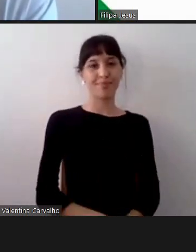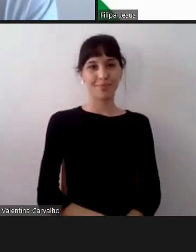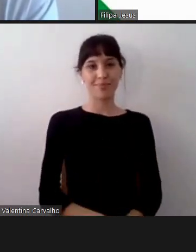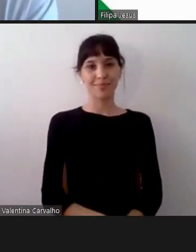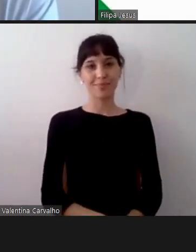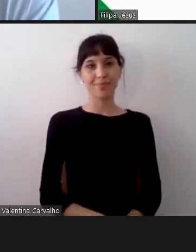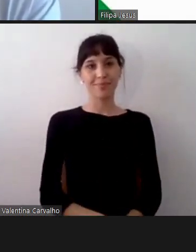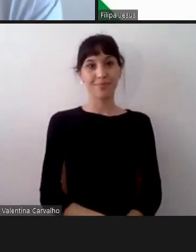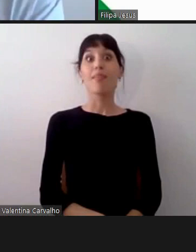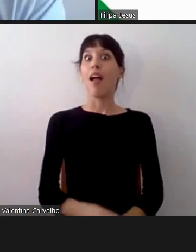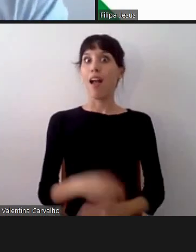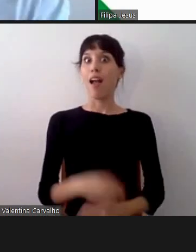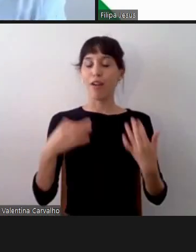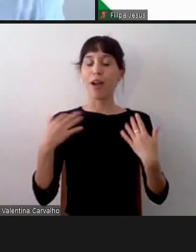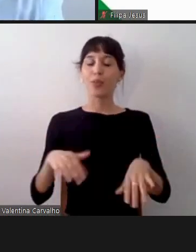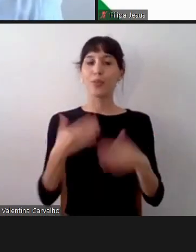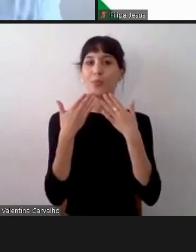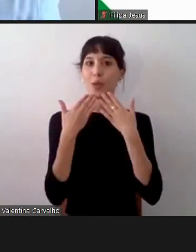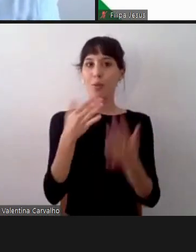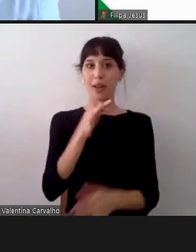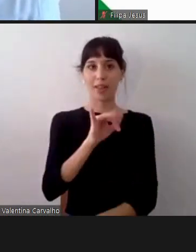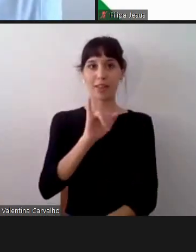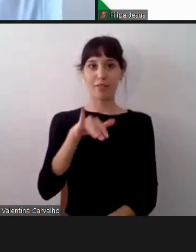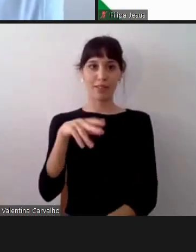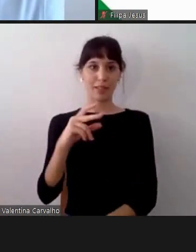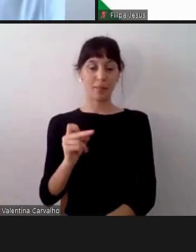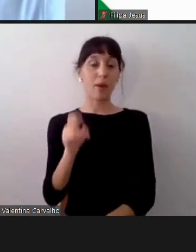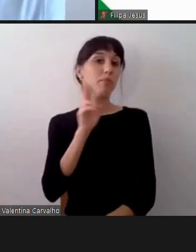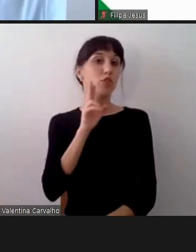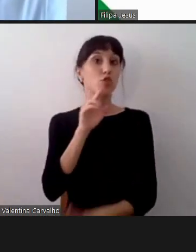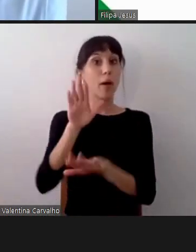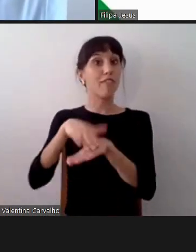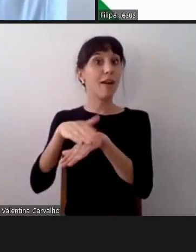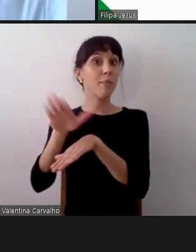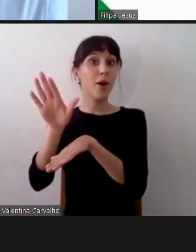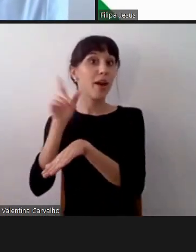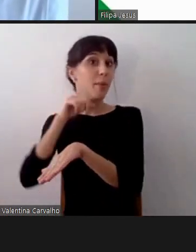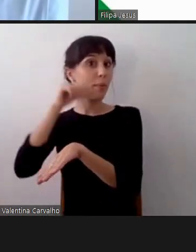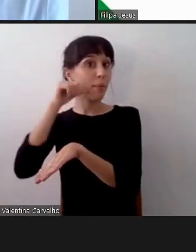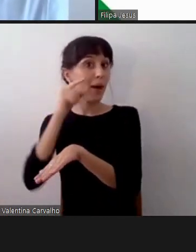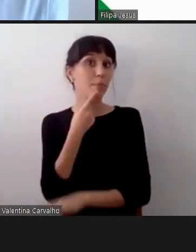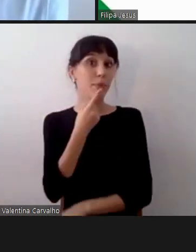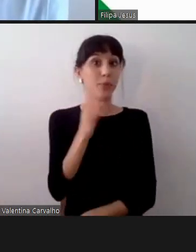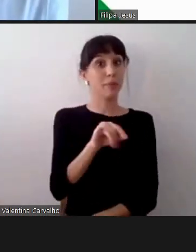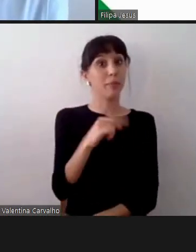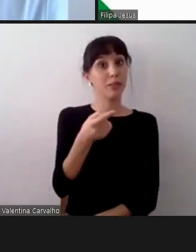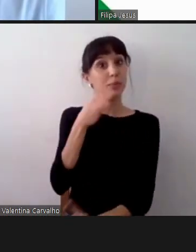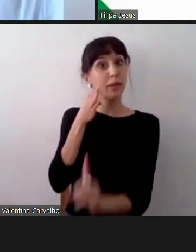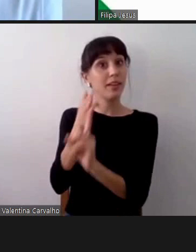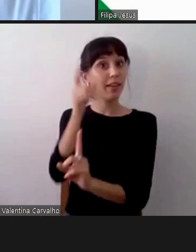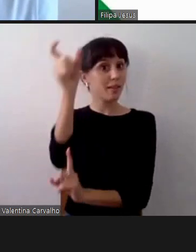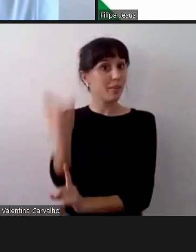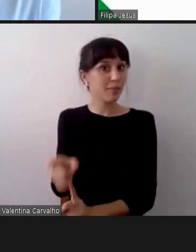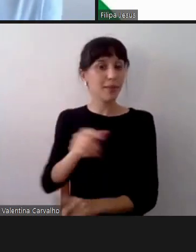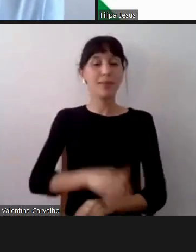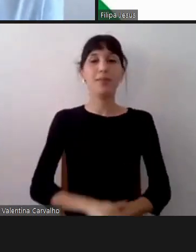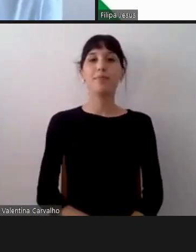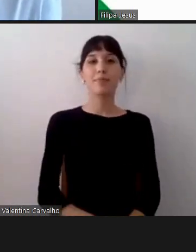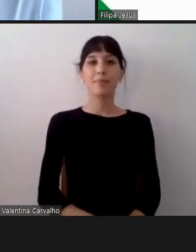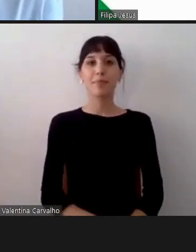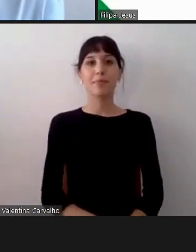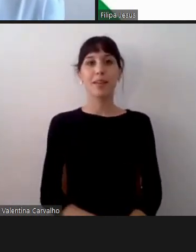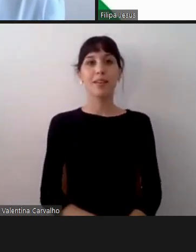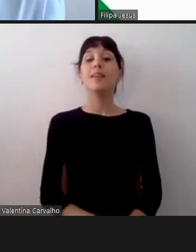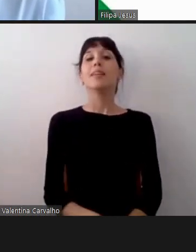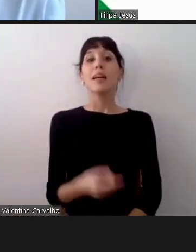Sem dúvida, muito obrigada, Filipa, mas desculpa, não te vou deixar ir embora, porque a próxima questão também é para ti. Quem a coloca é a